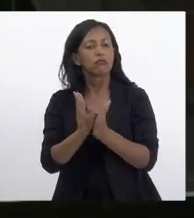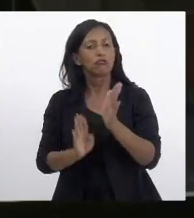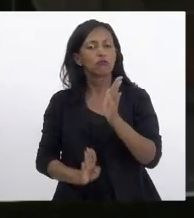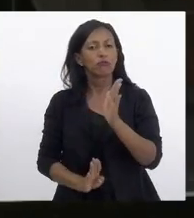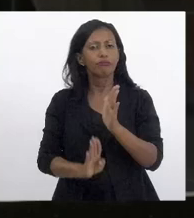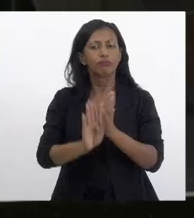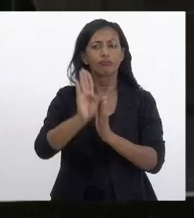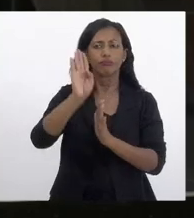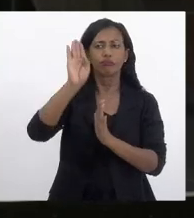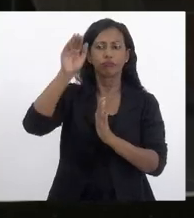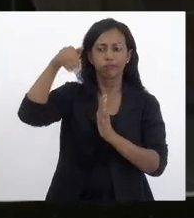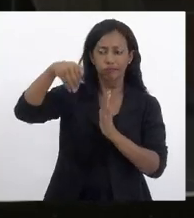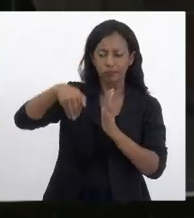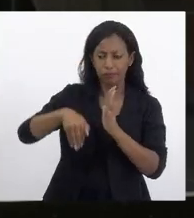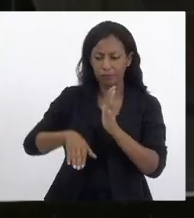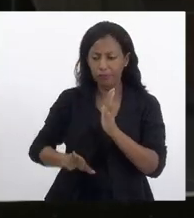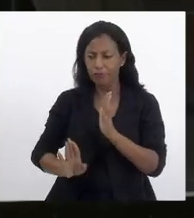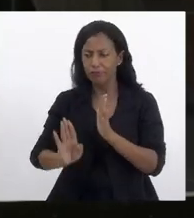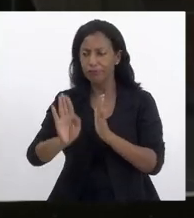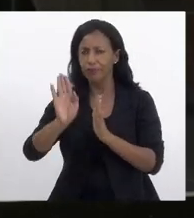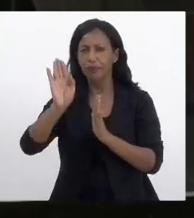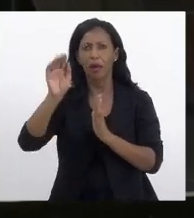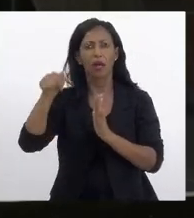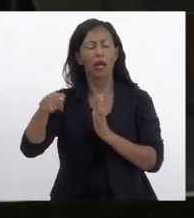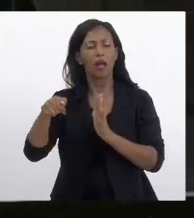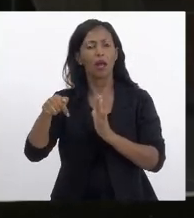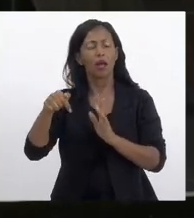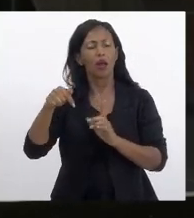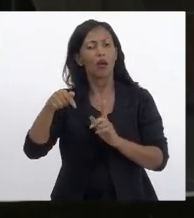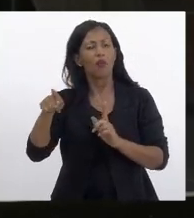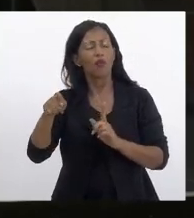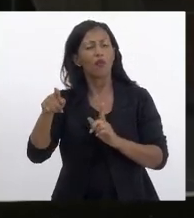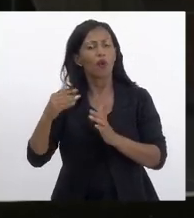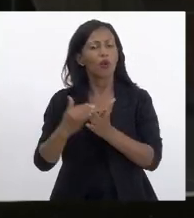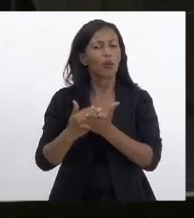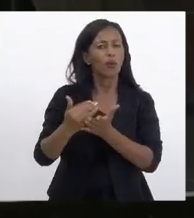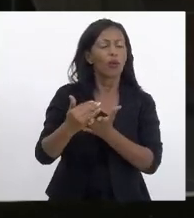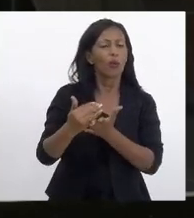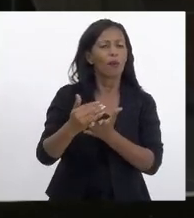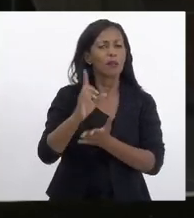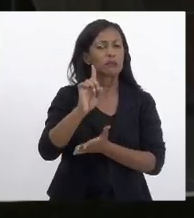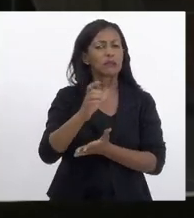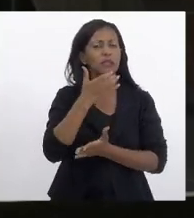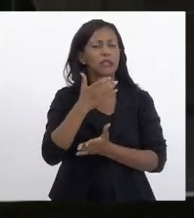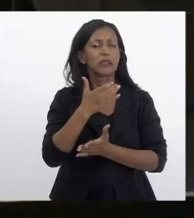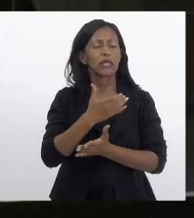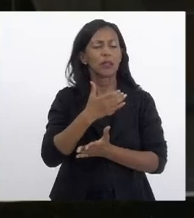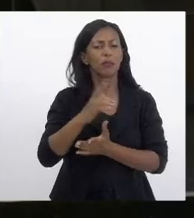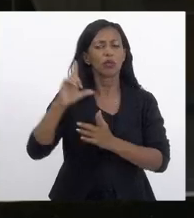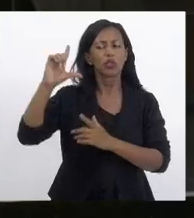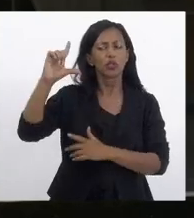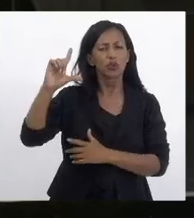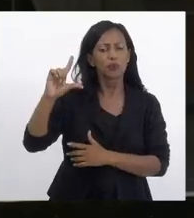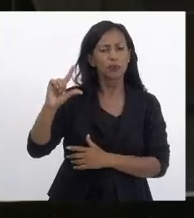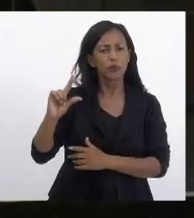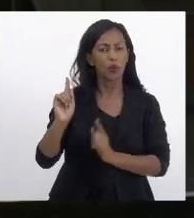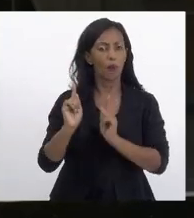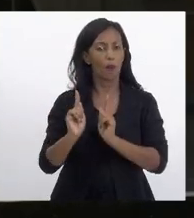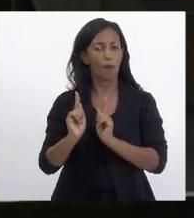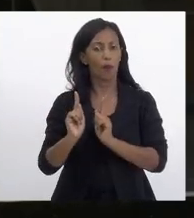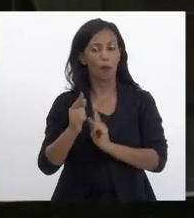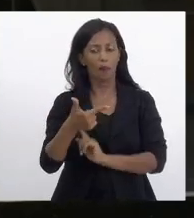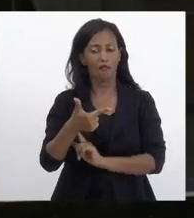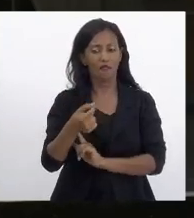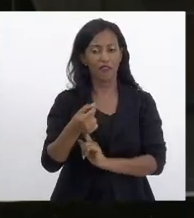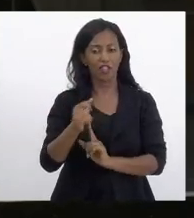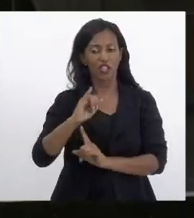descendo, caiu um pouco no final de, no início de dezembro de 20, voltou a